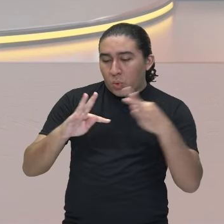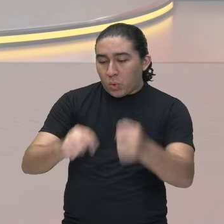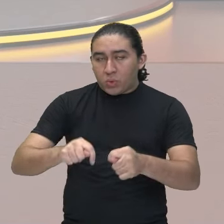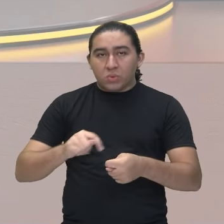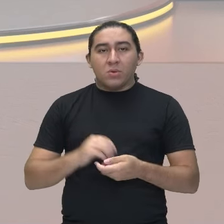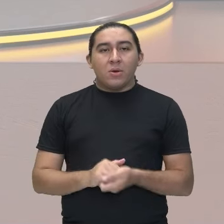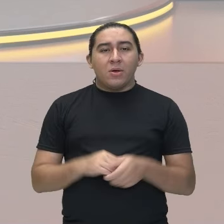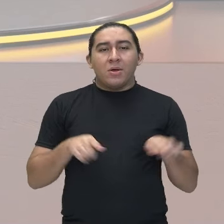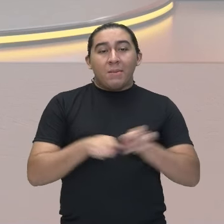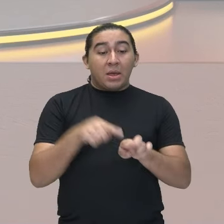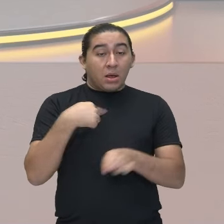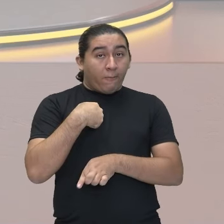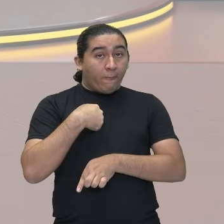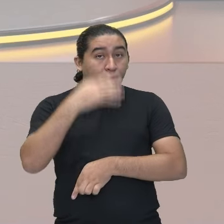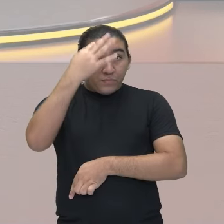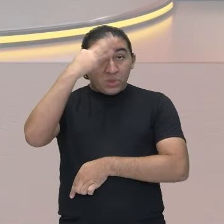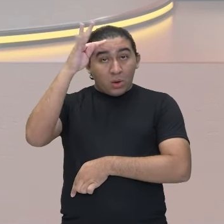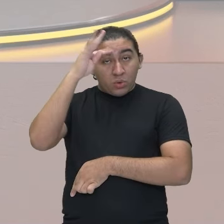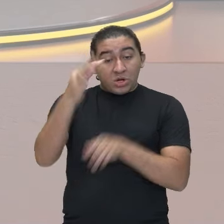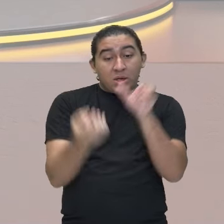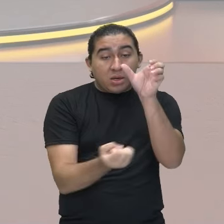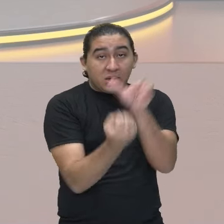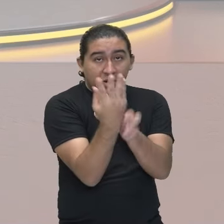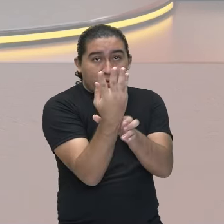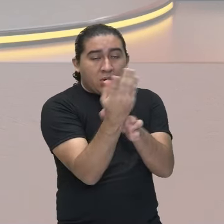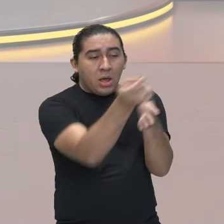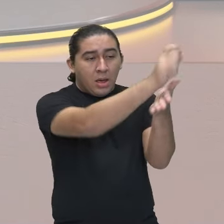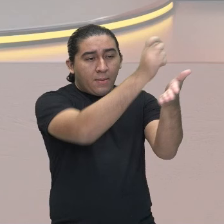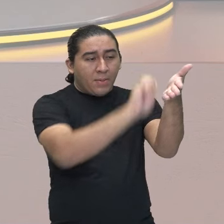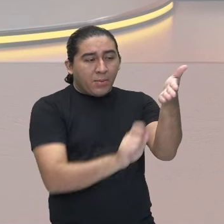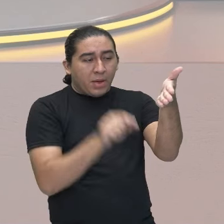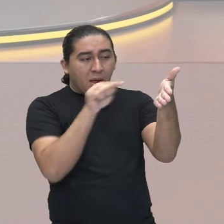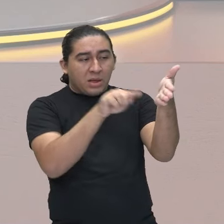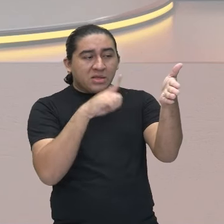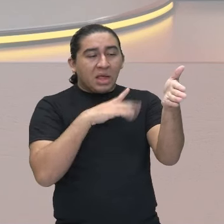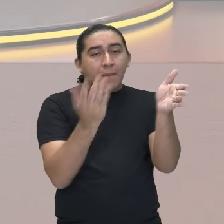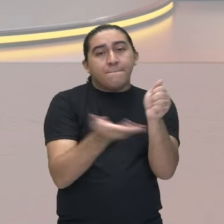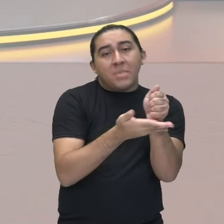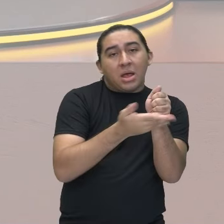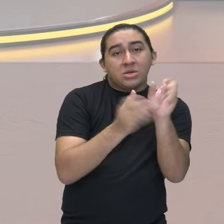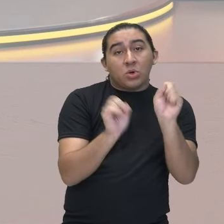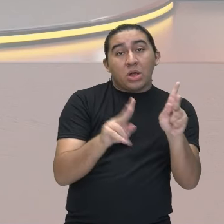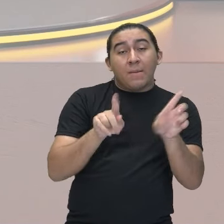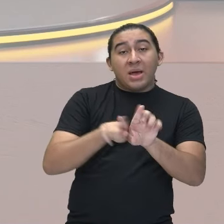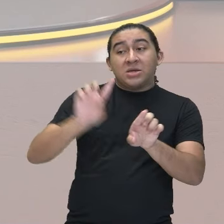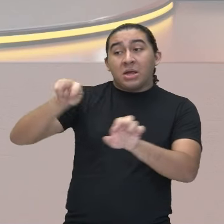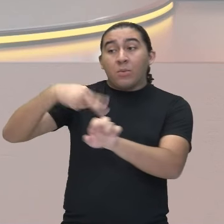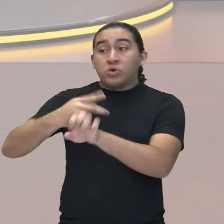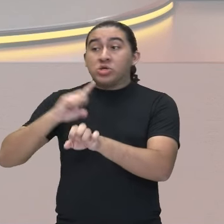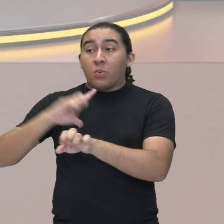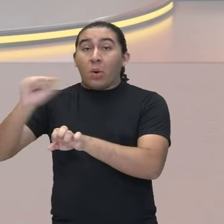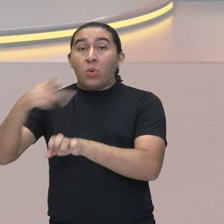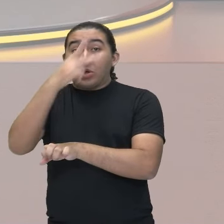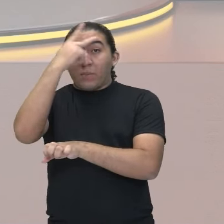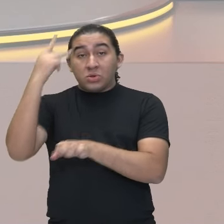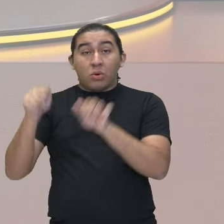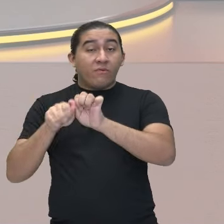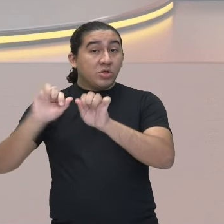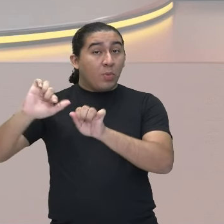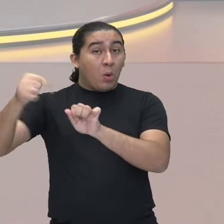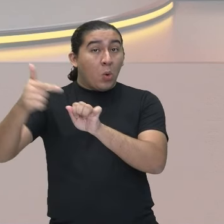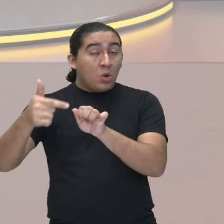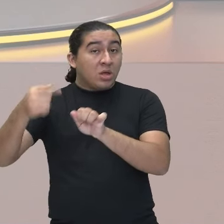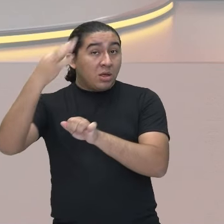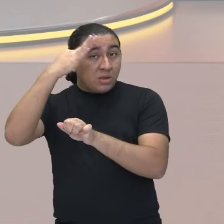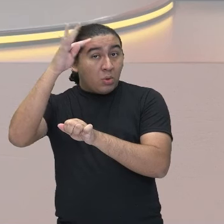Eu crio uma hipótese, aquela hipótese é fundamentada, mas lá na frente vem alguém que cria uma outra hipótese que